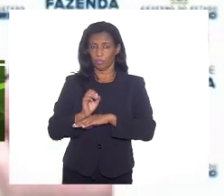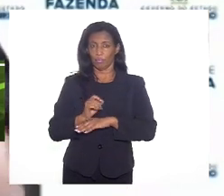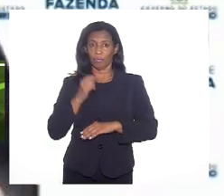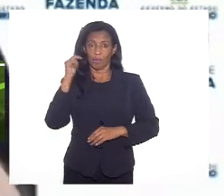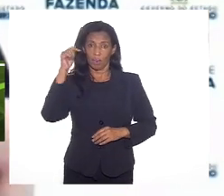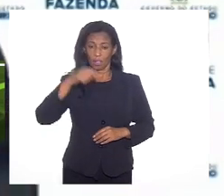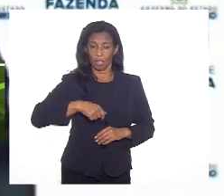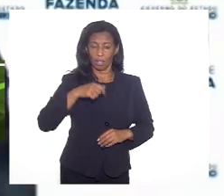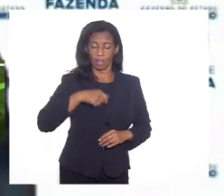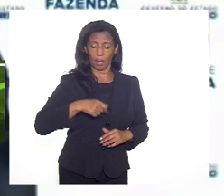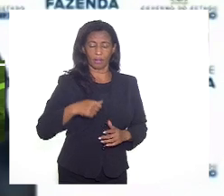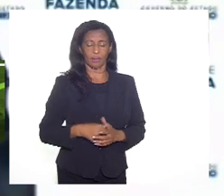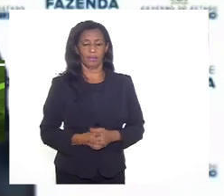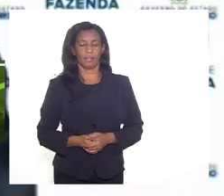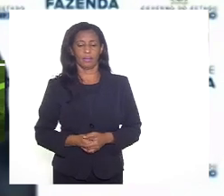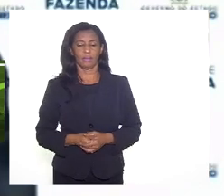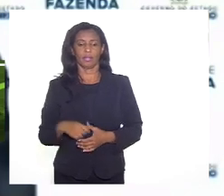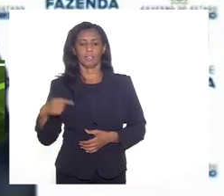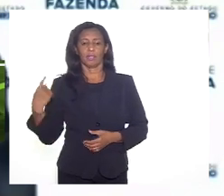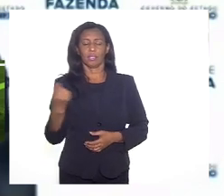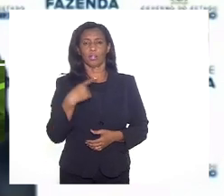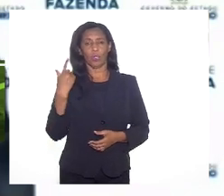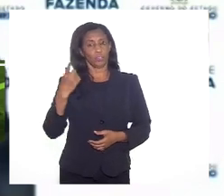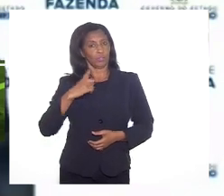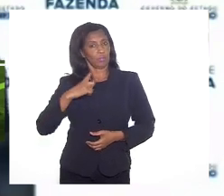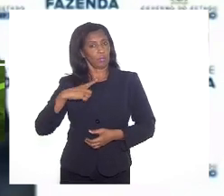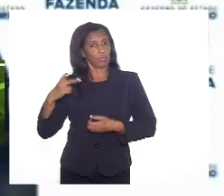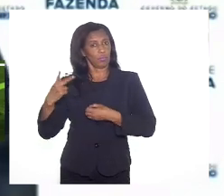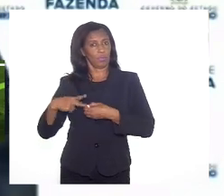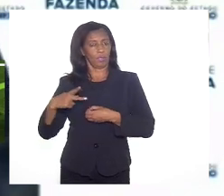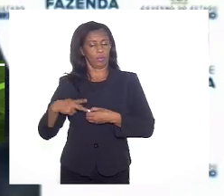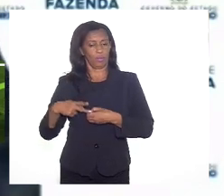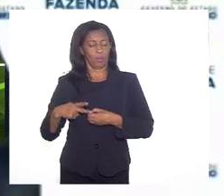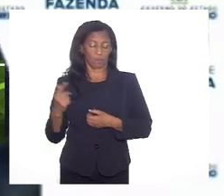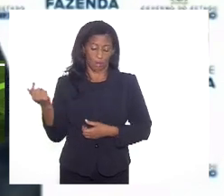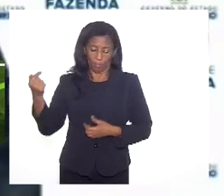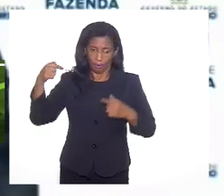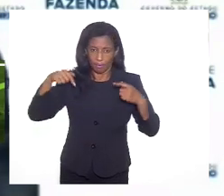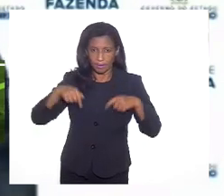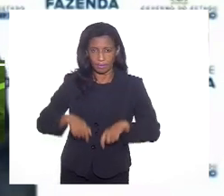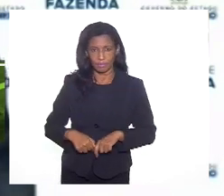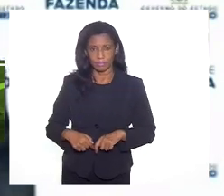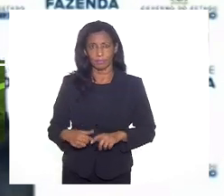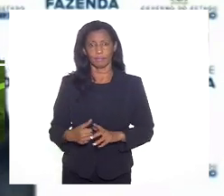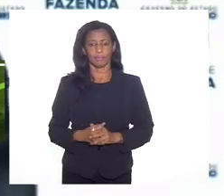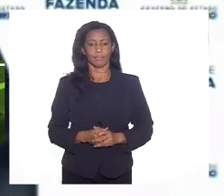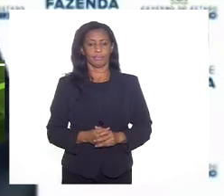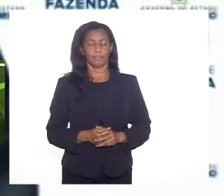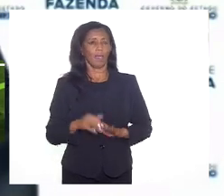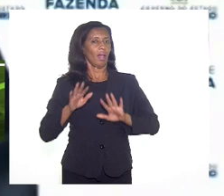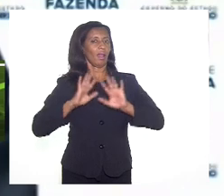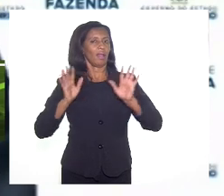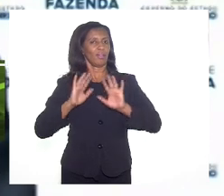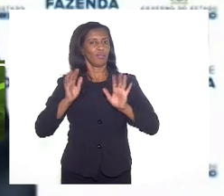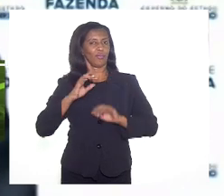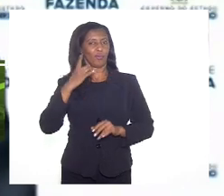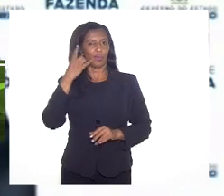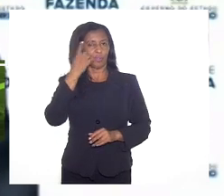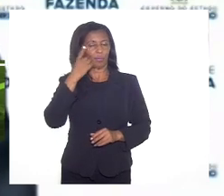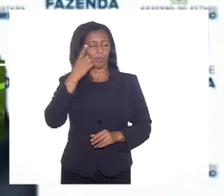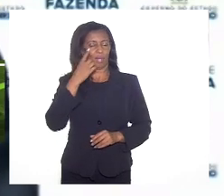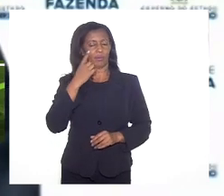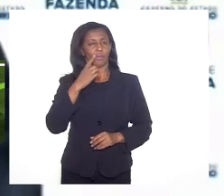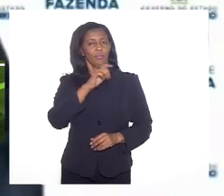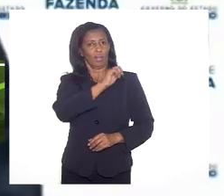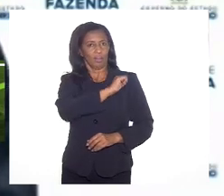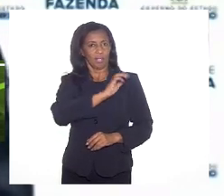aqui que nós temos o petróleo, né? Então, é aqui, aliás, não foi o deputado, foi o presidente da